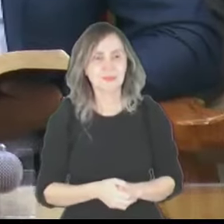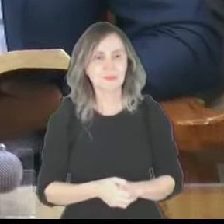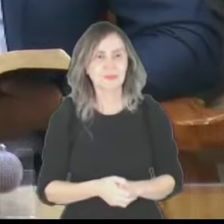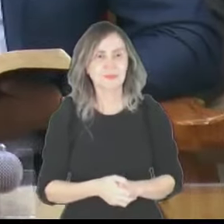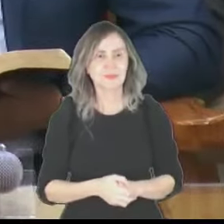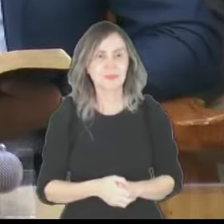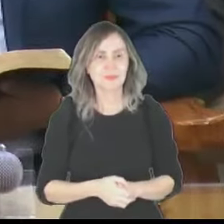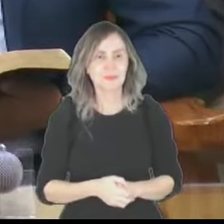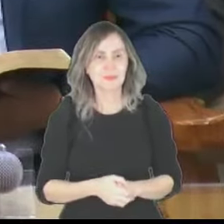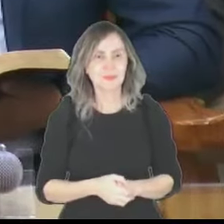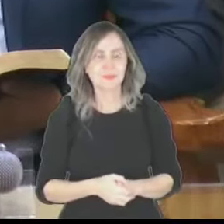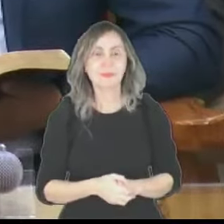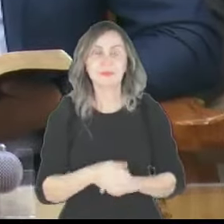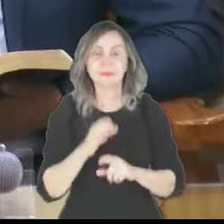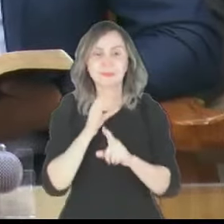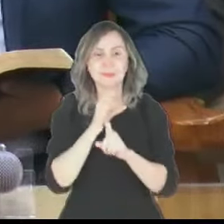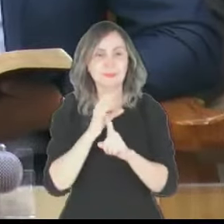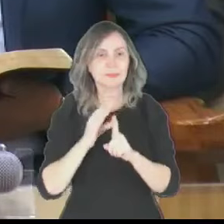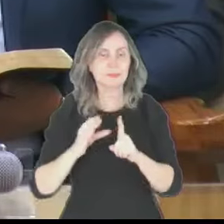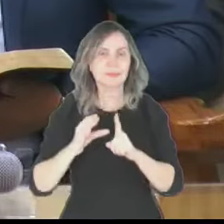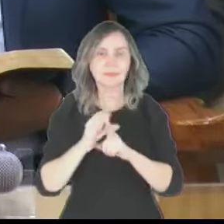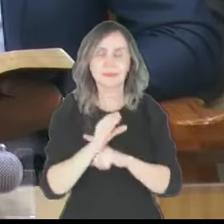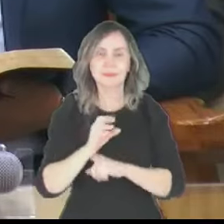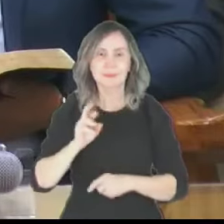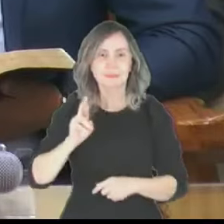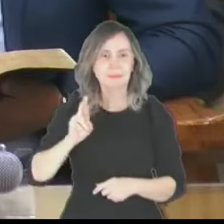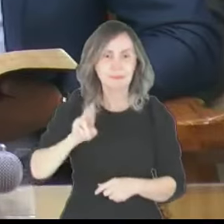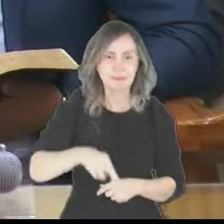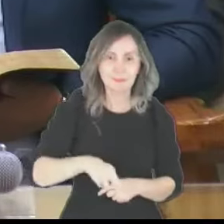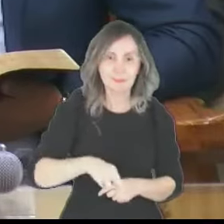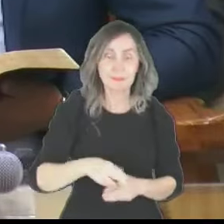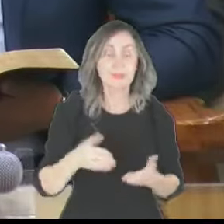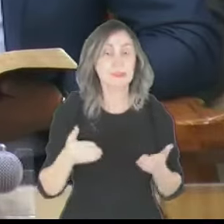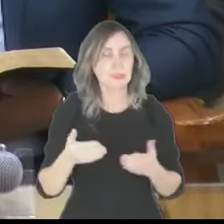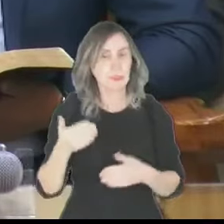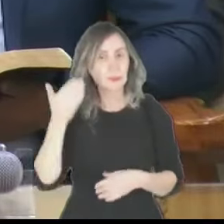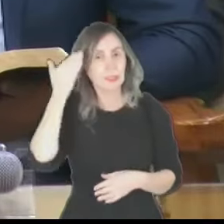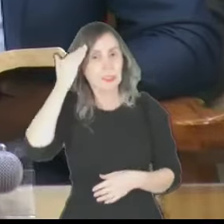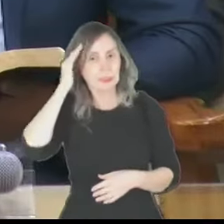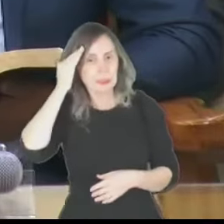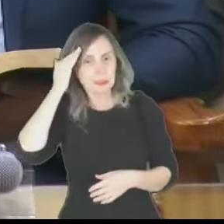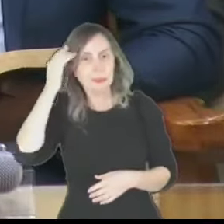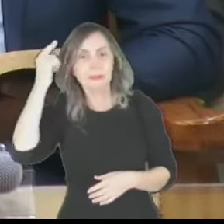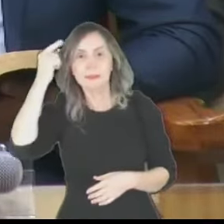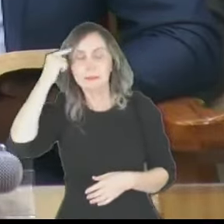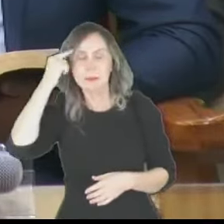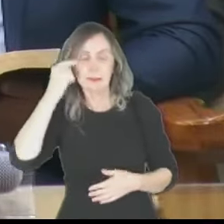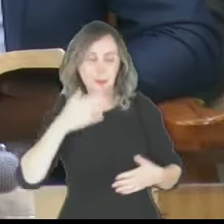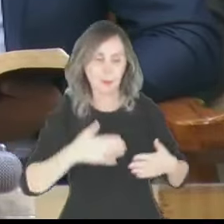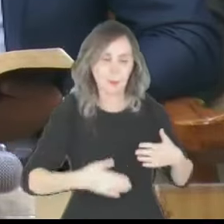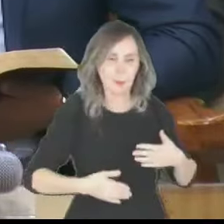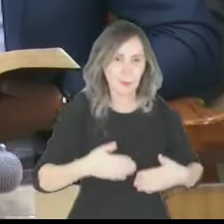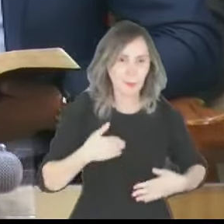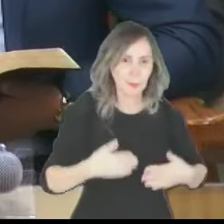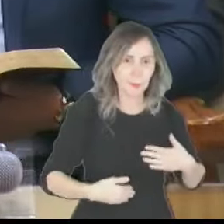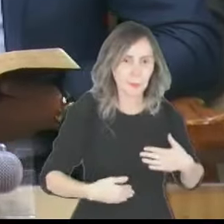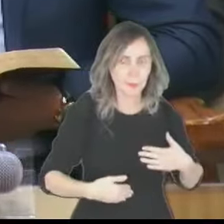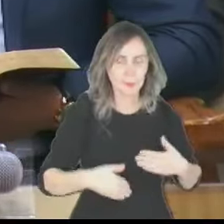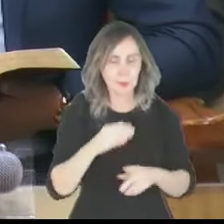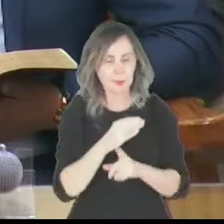Culto racional E agora entendimento Corpo Culto